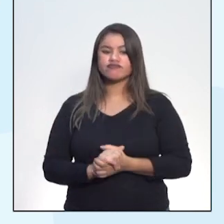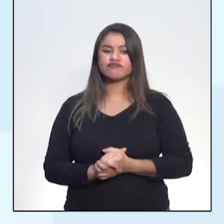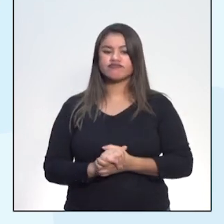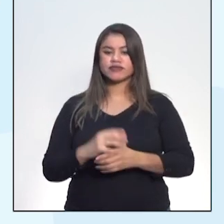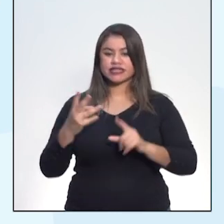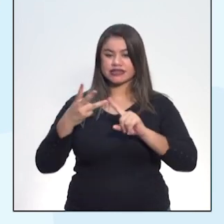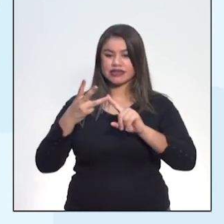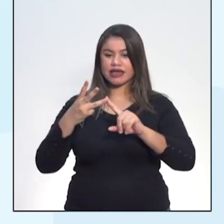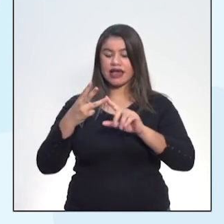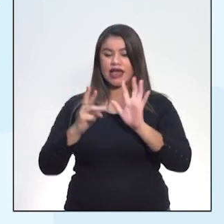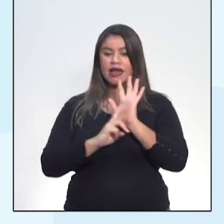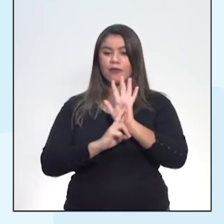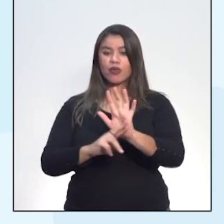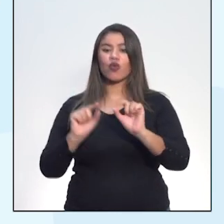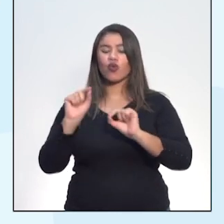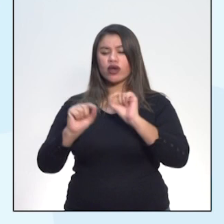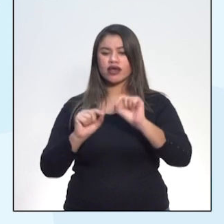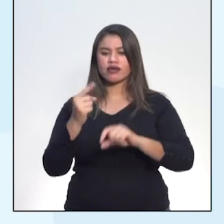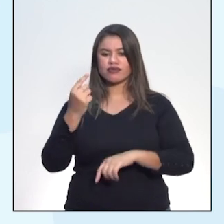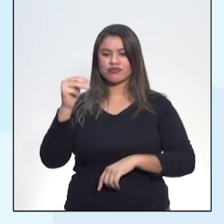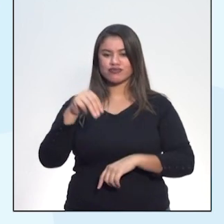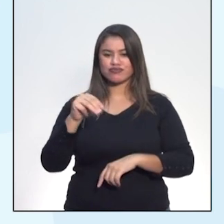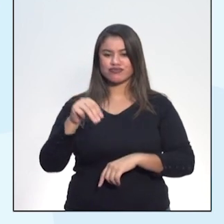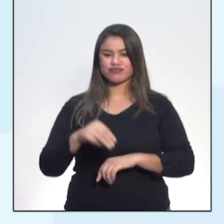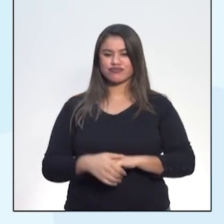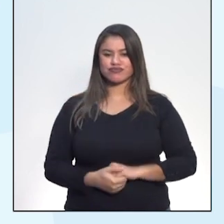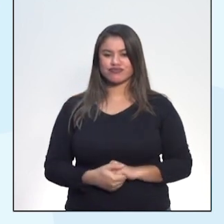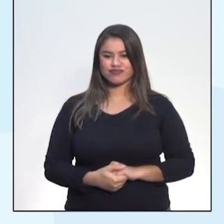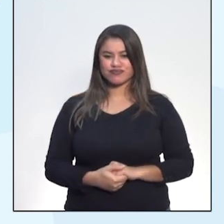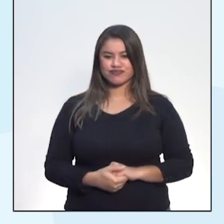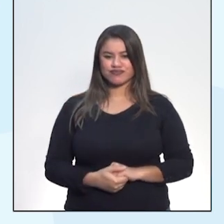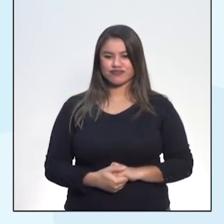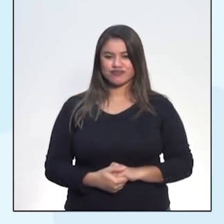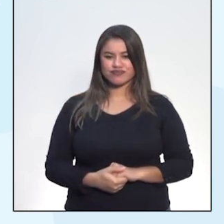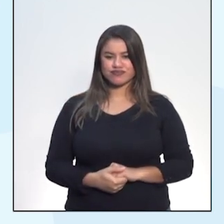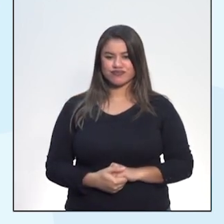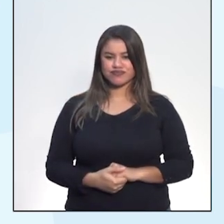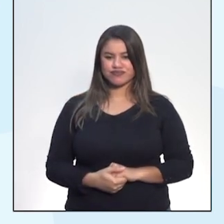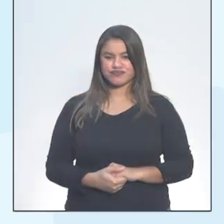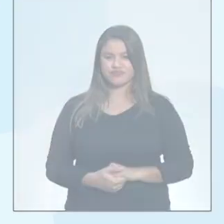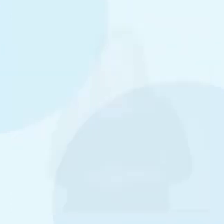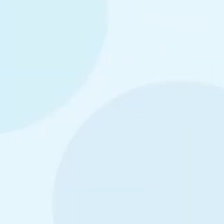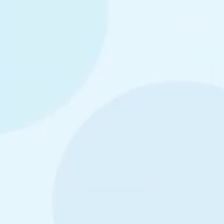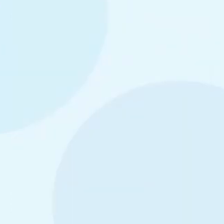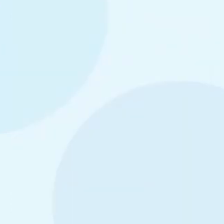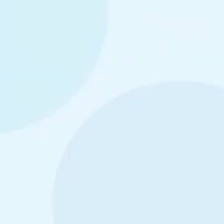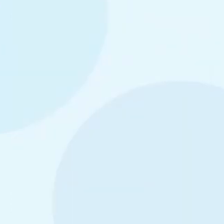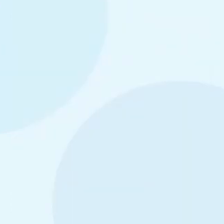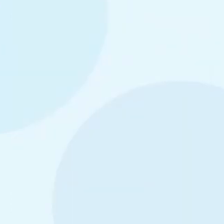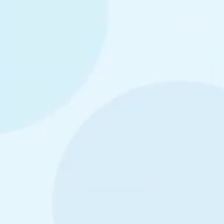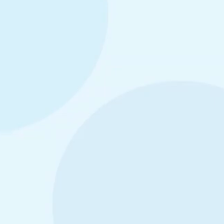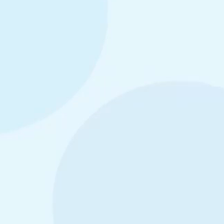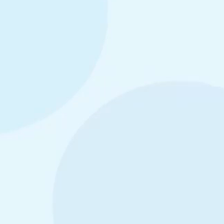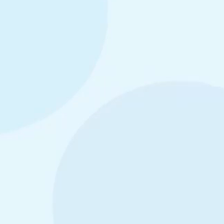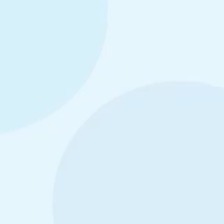imagem representa? 1 minuto, aguardamos as respostas de vocês.